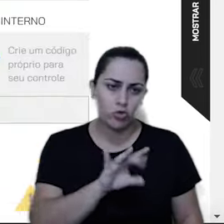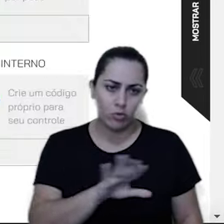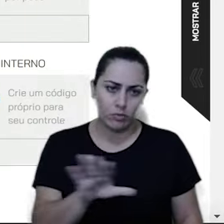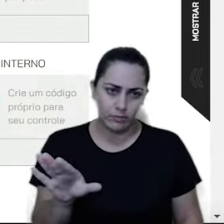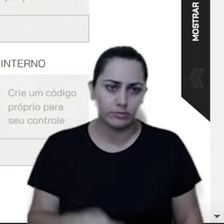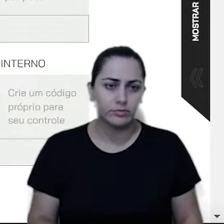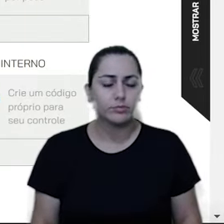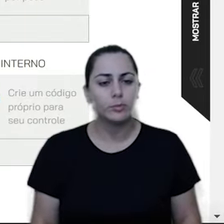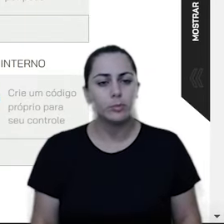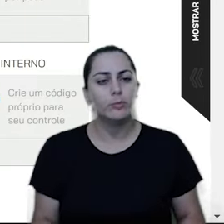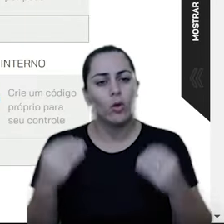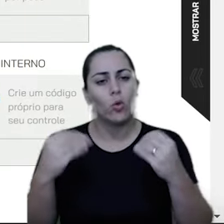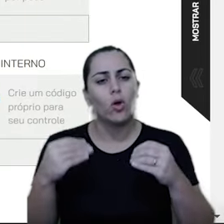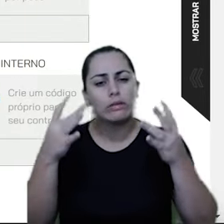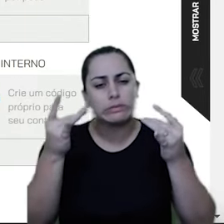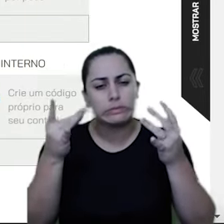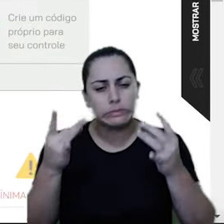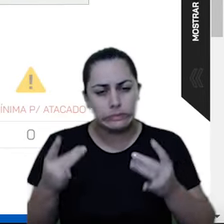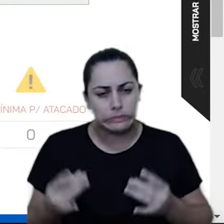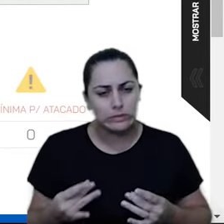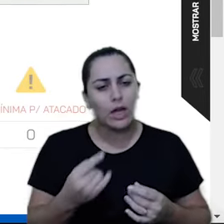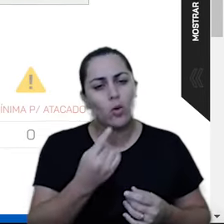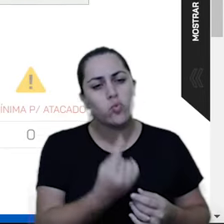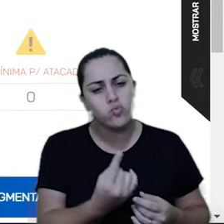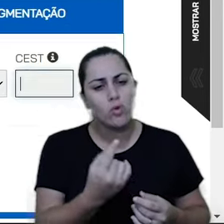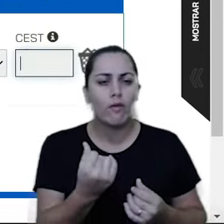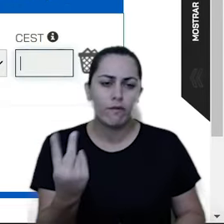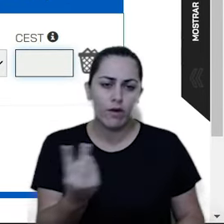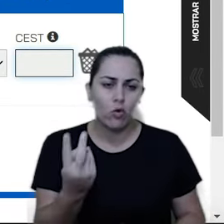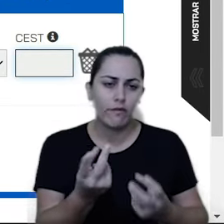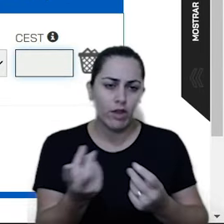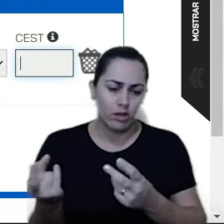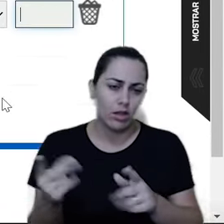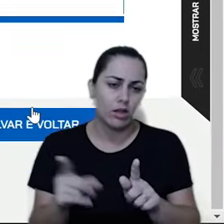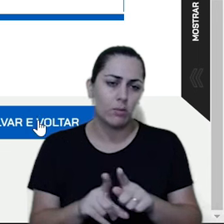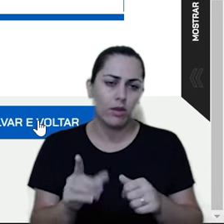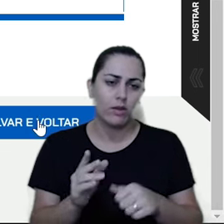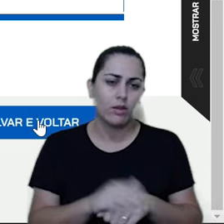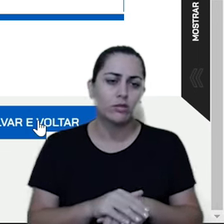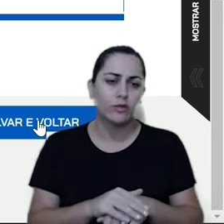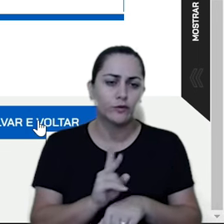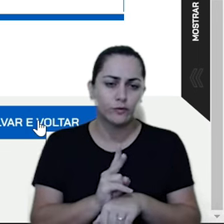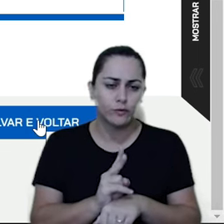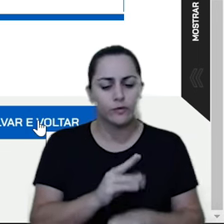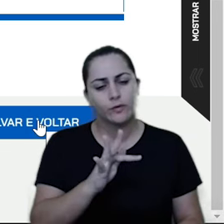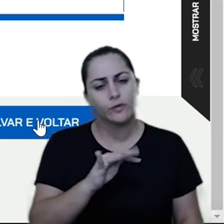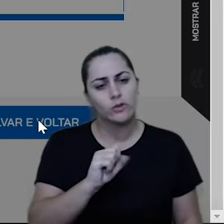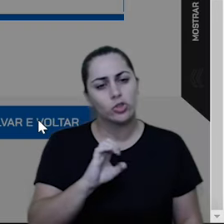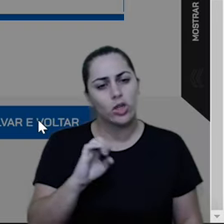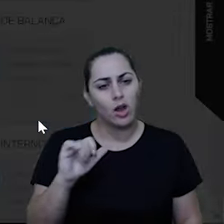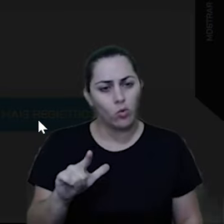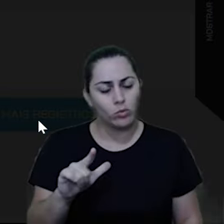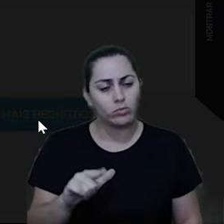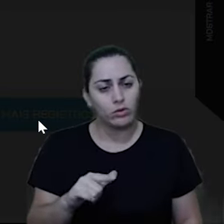fiscal então a gente colocou a descrição do produto a unidade do produto o valor avarejo e o fiscal clico aqui salvar se eu clicar